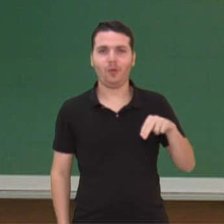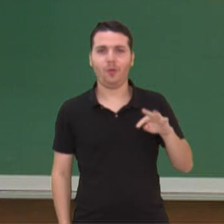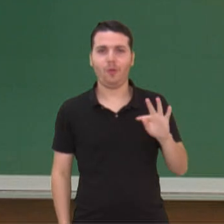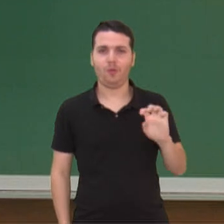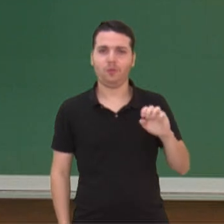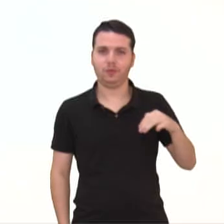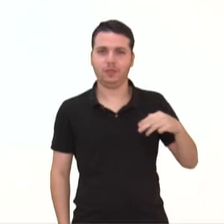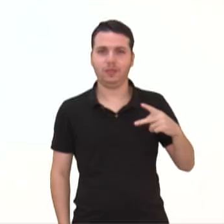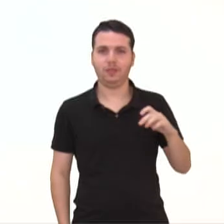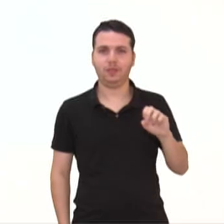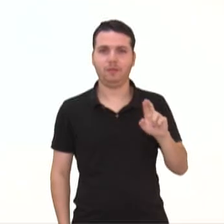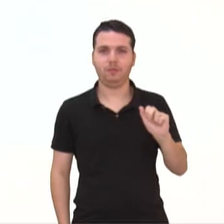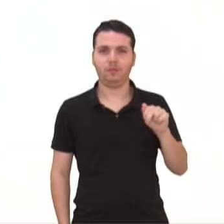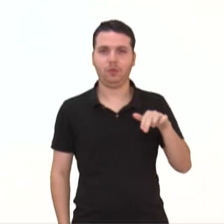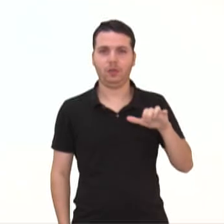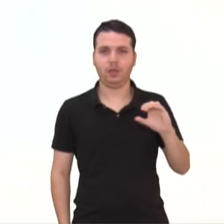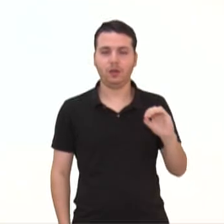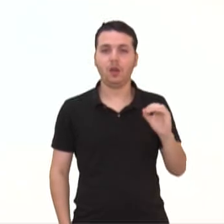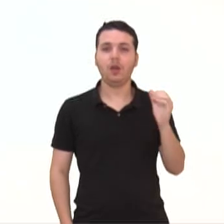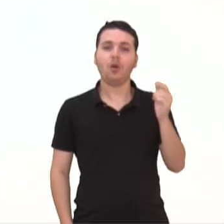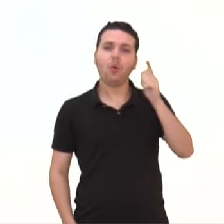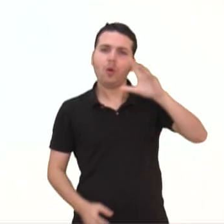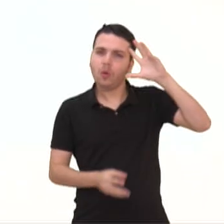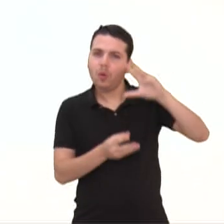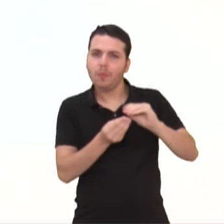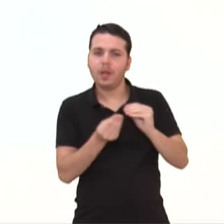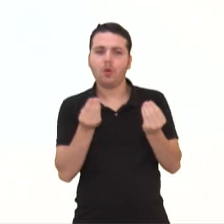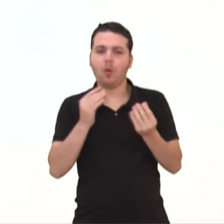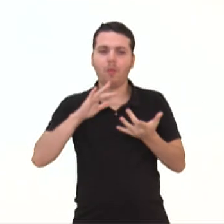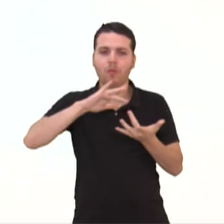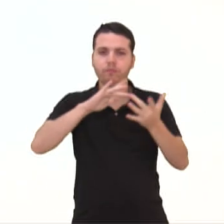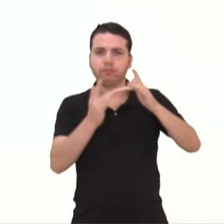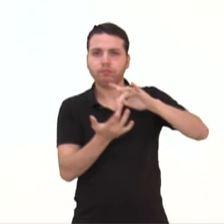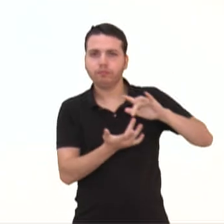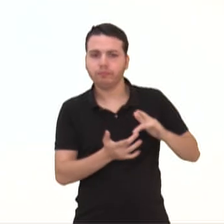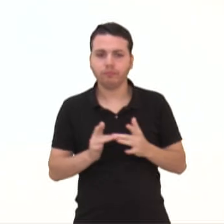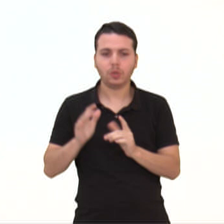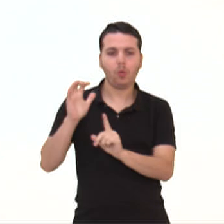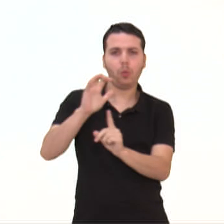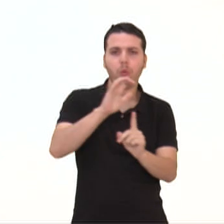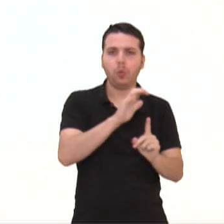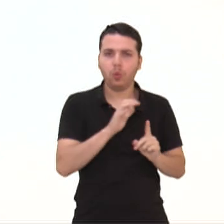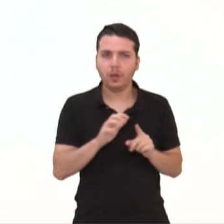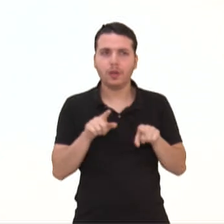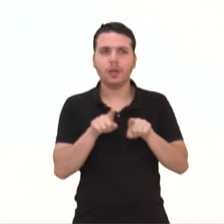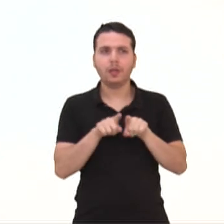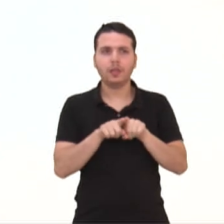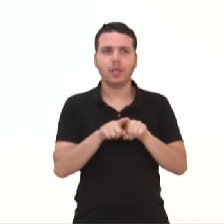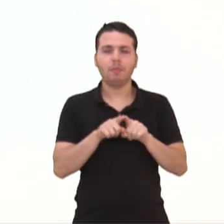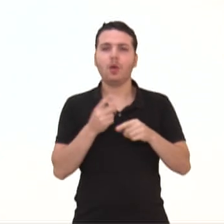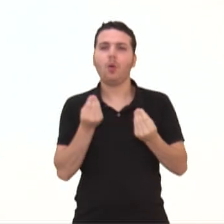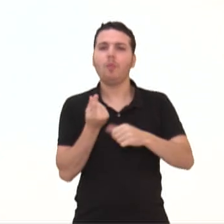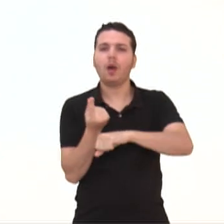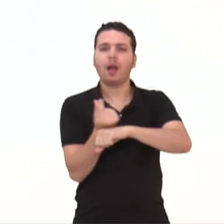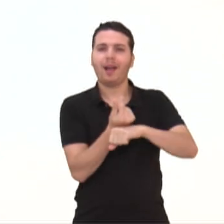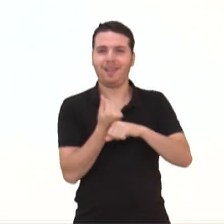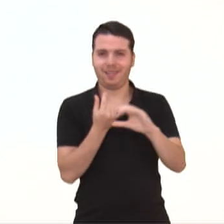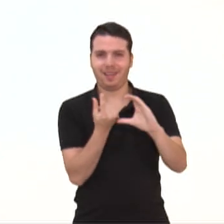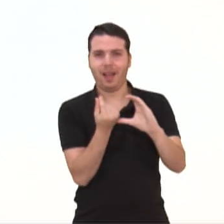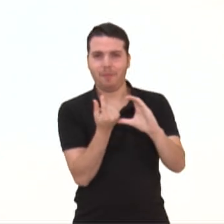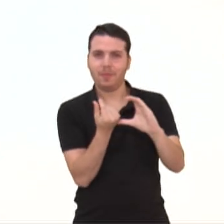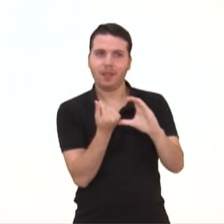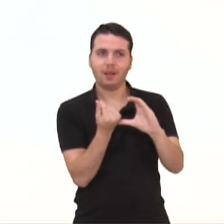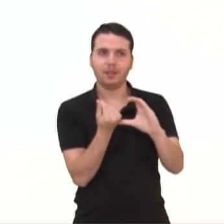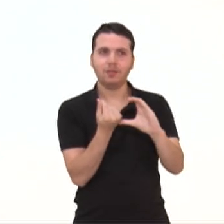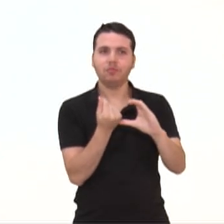Para compreender a influência da globalização e do capitalismo no desenvolvimento do comércio, compreender a crise de 2008 e